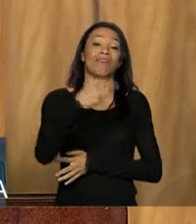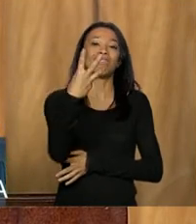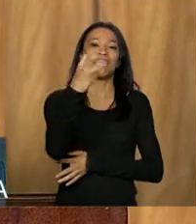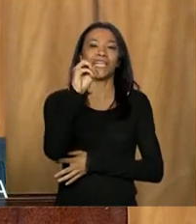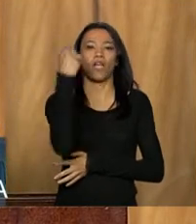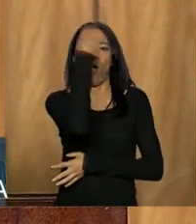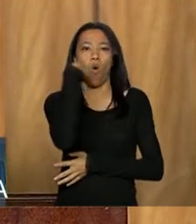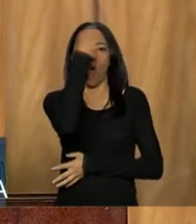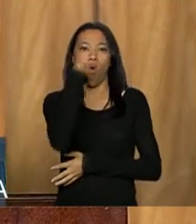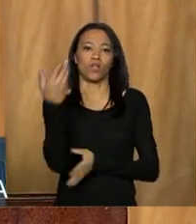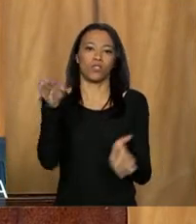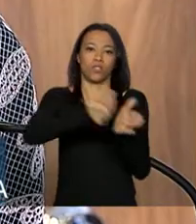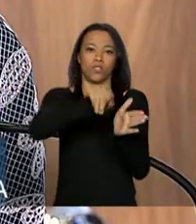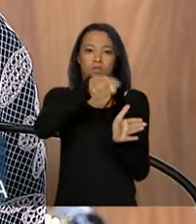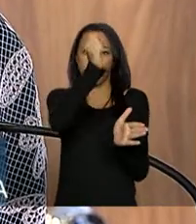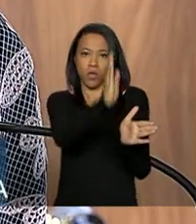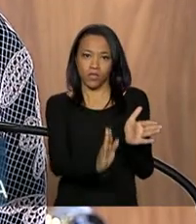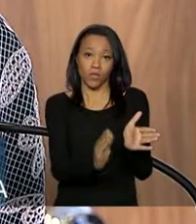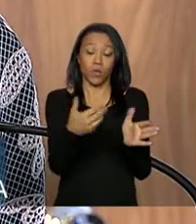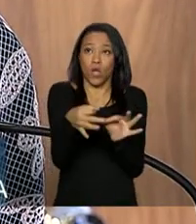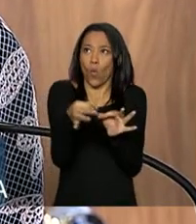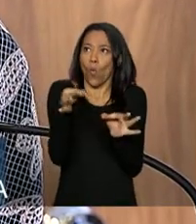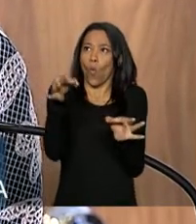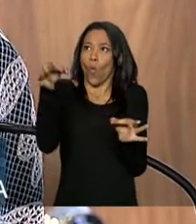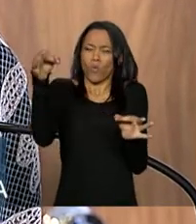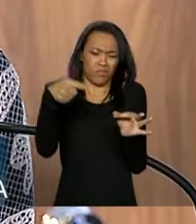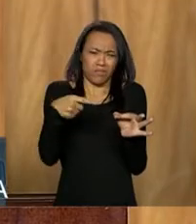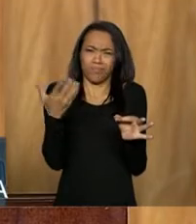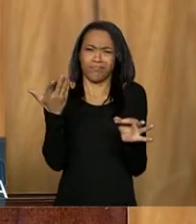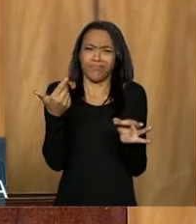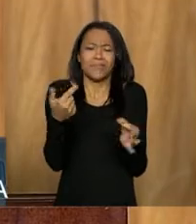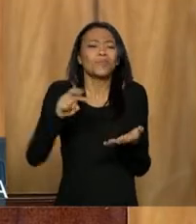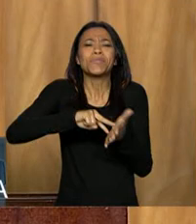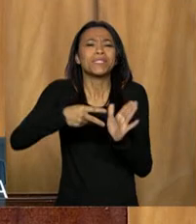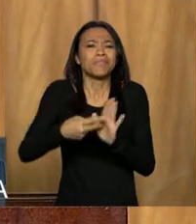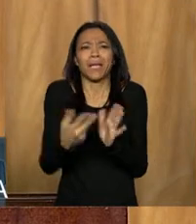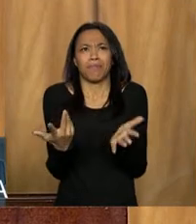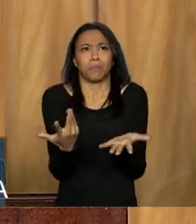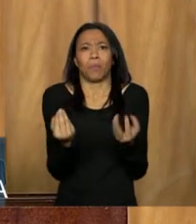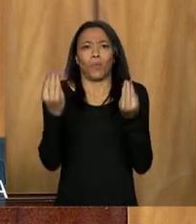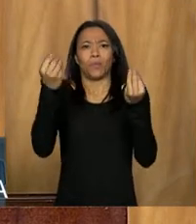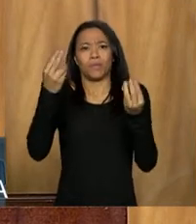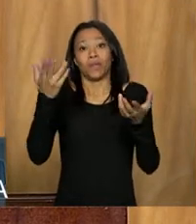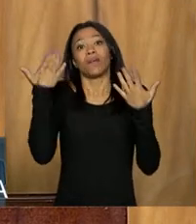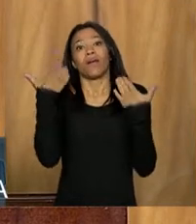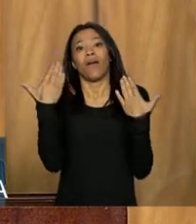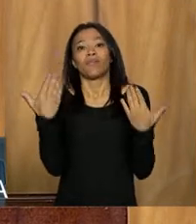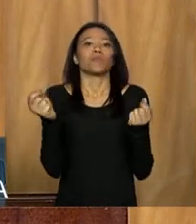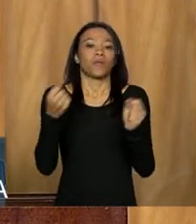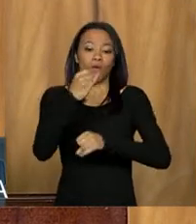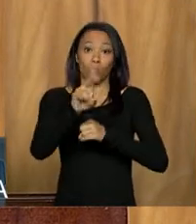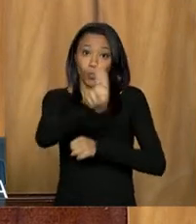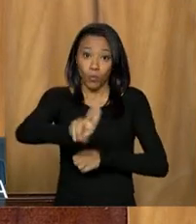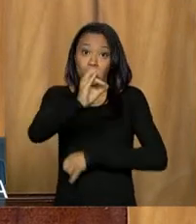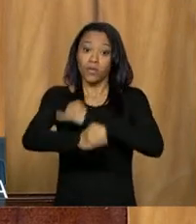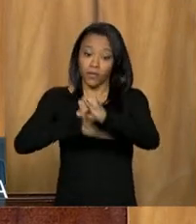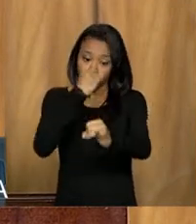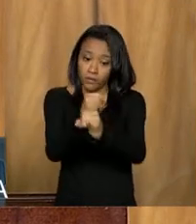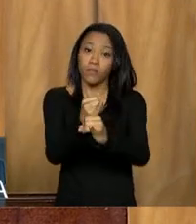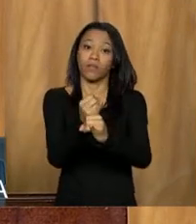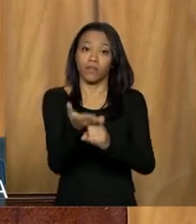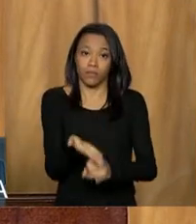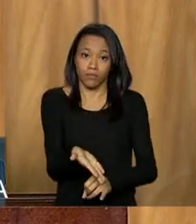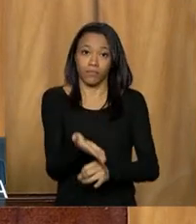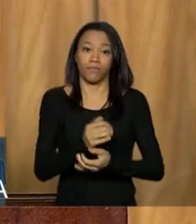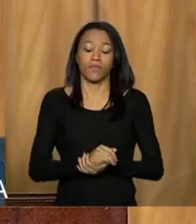30 horas, mas estamos vivendo numa época em que essa distância geográfica já não representa mais uma barreira, graças à internet e